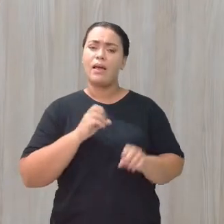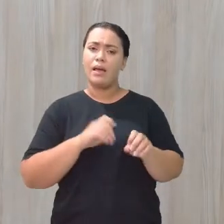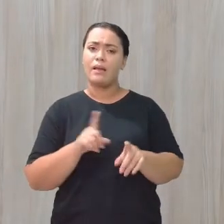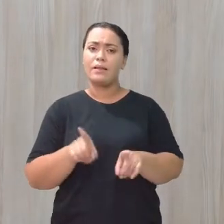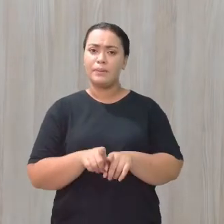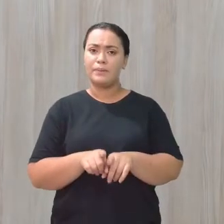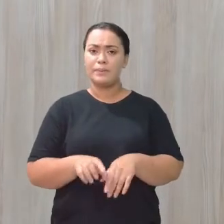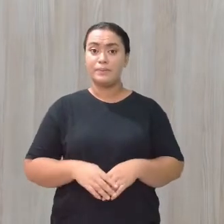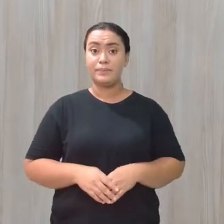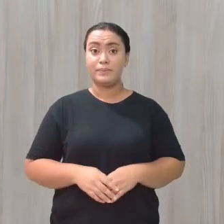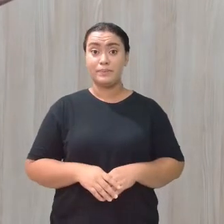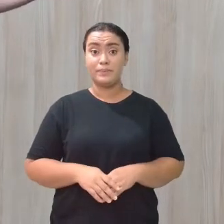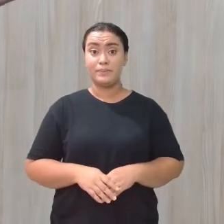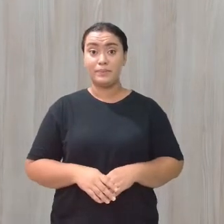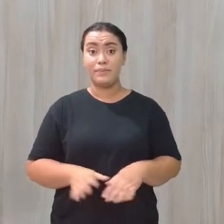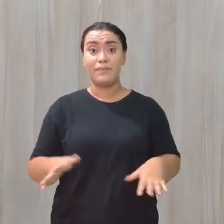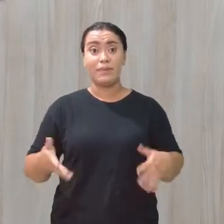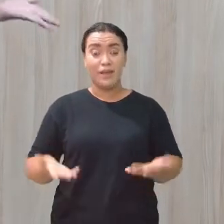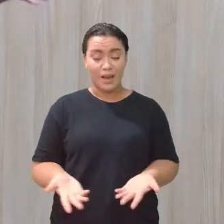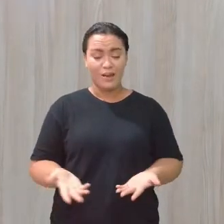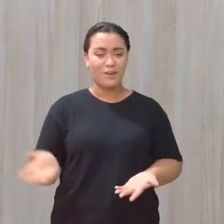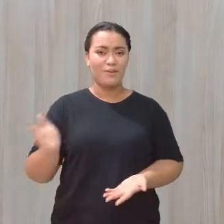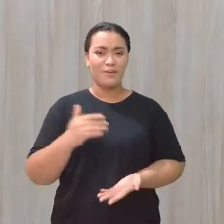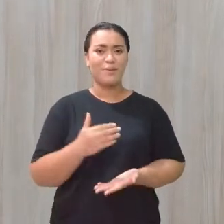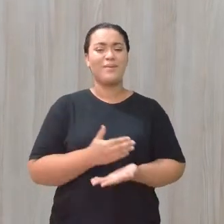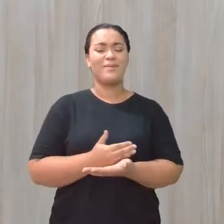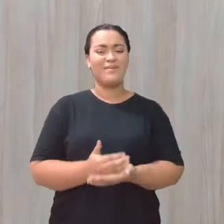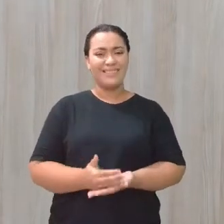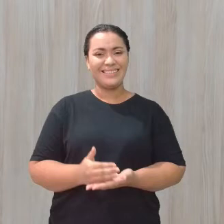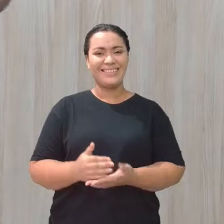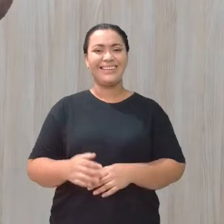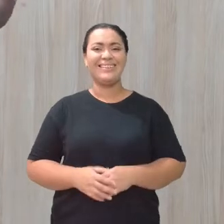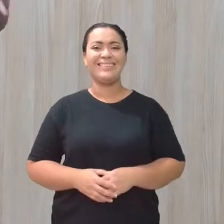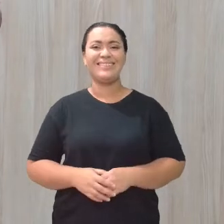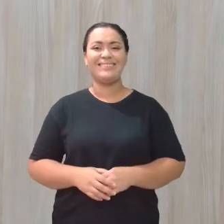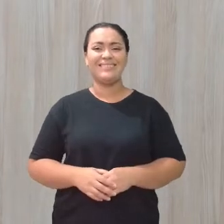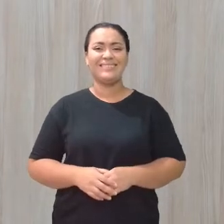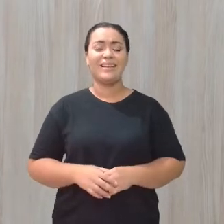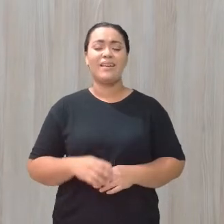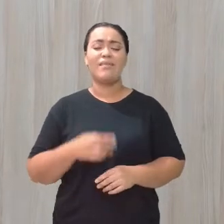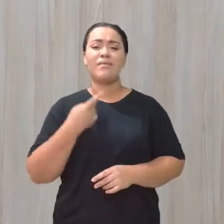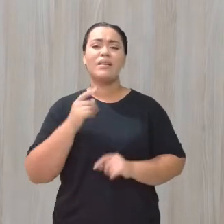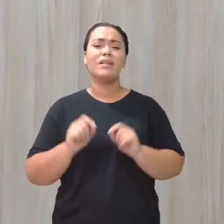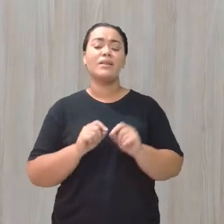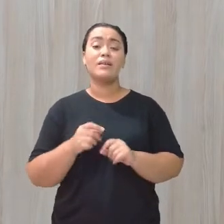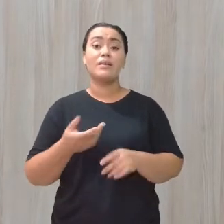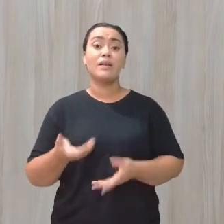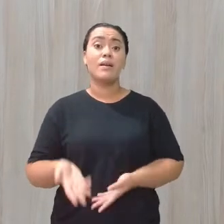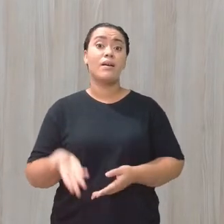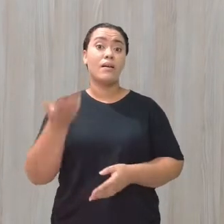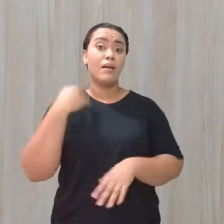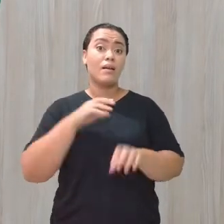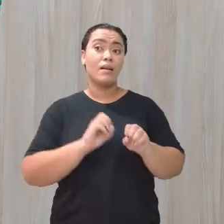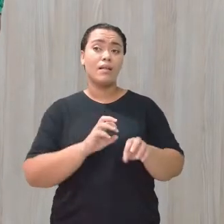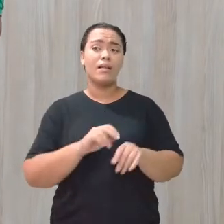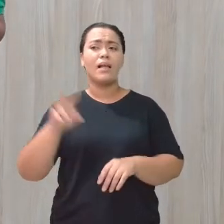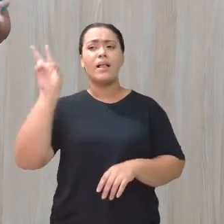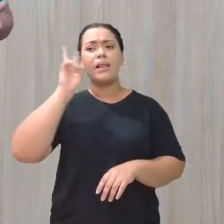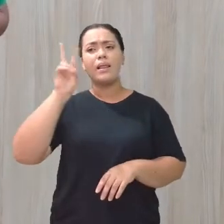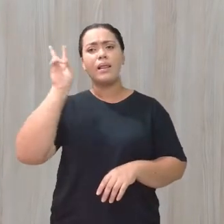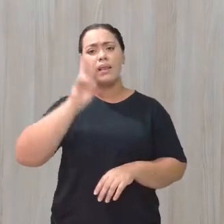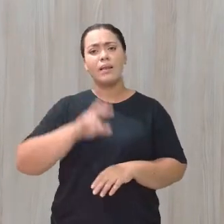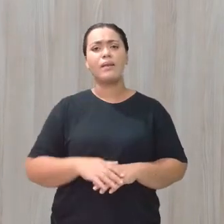Então vamos para propriamente dita nossa aula. Vamos falar da aula passada. Vamos lembrar